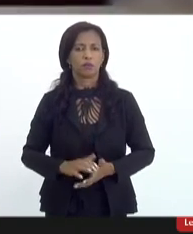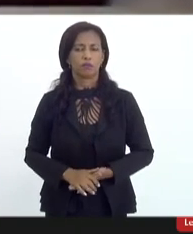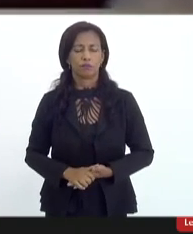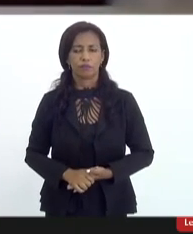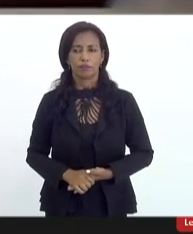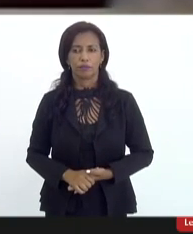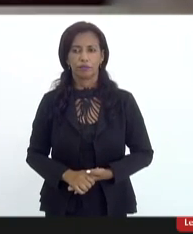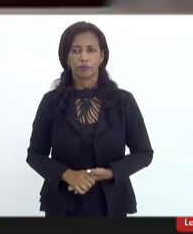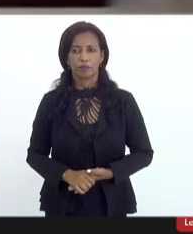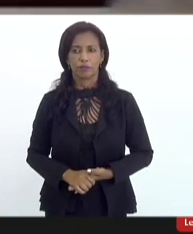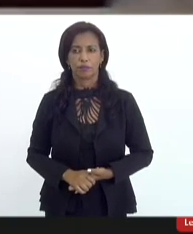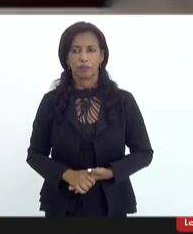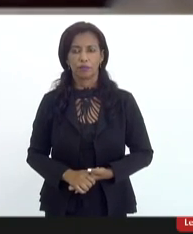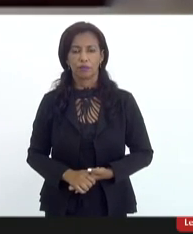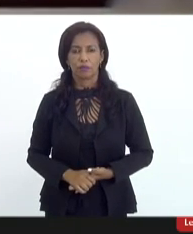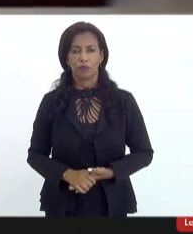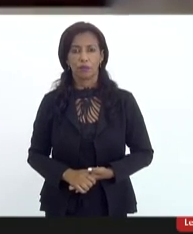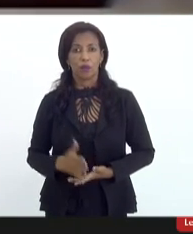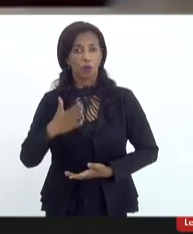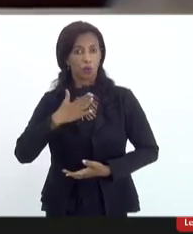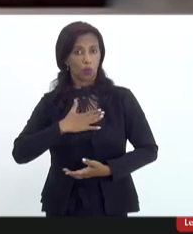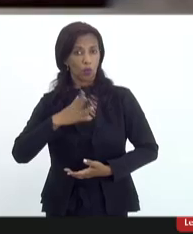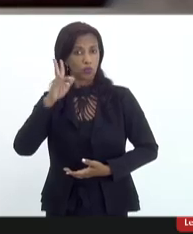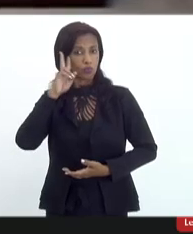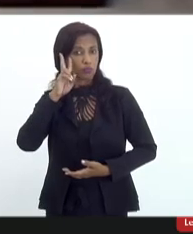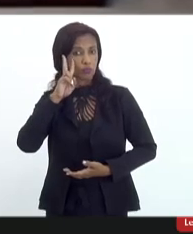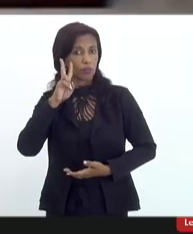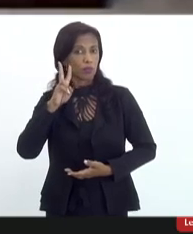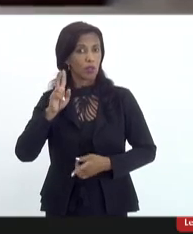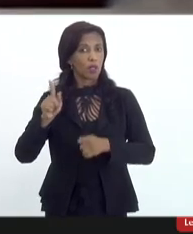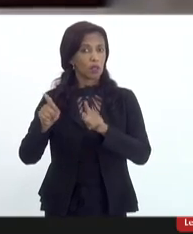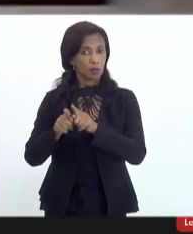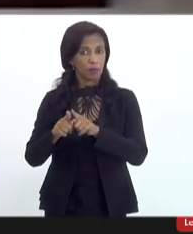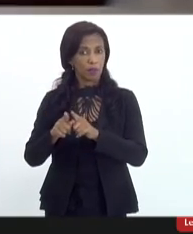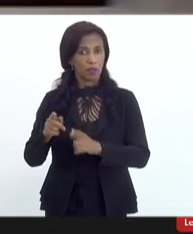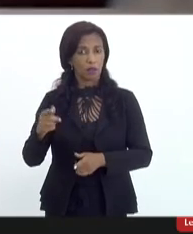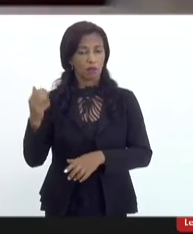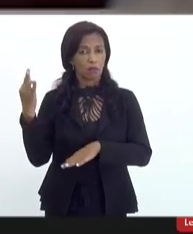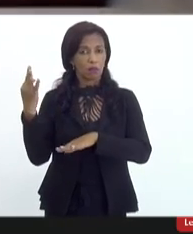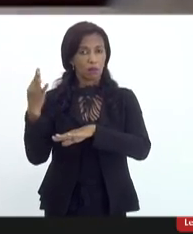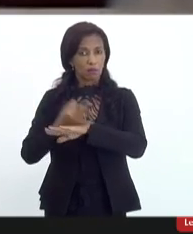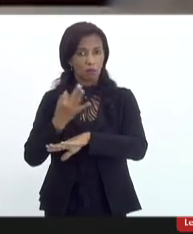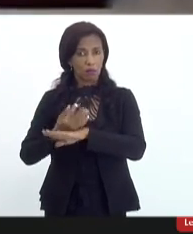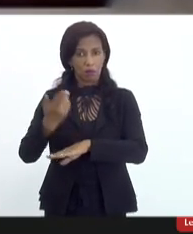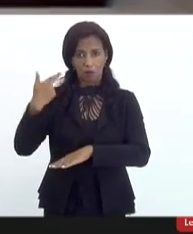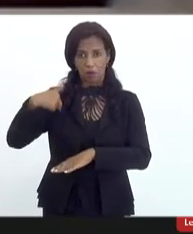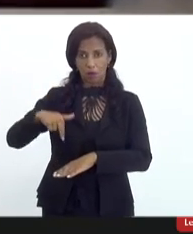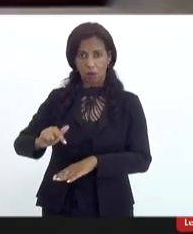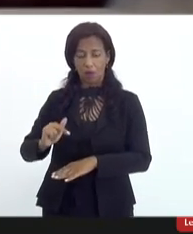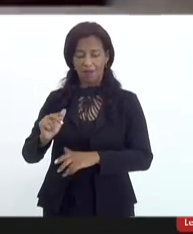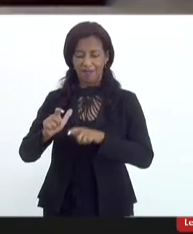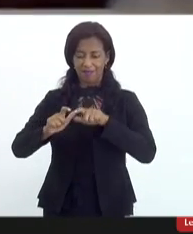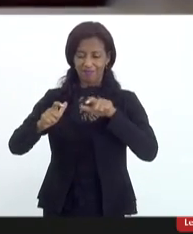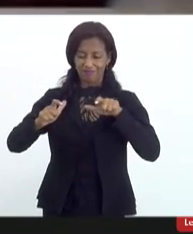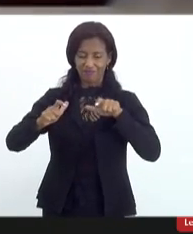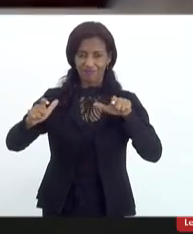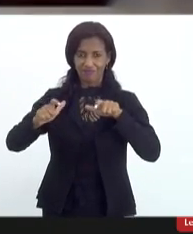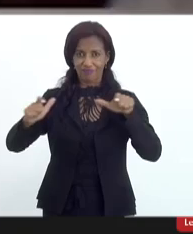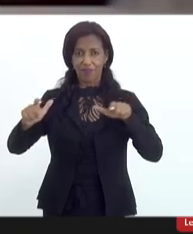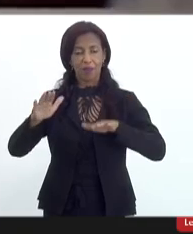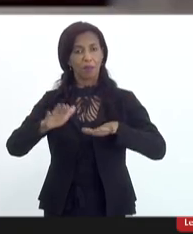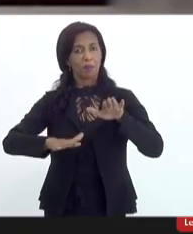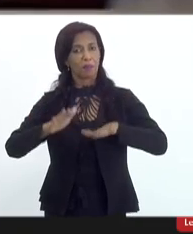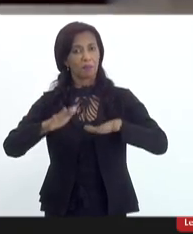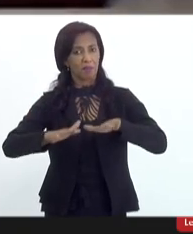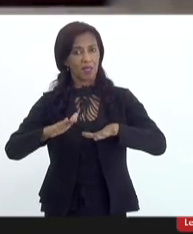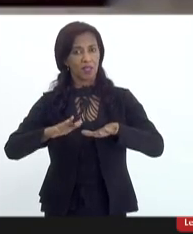Gosto de frisar sempre que a intolerância religiosa vem aumentando, apesar